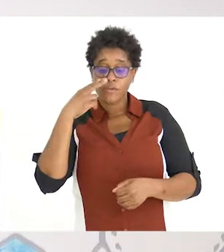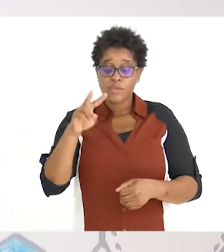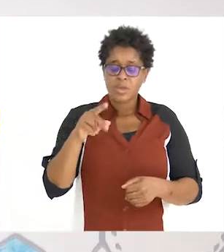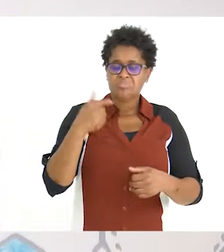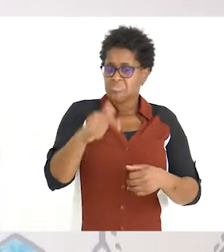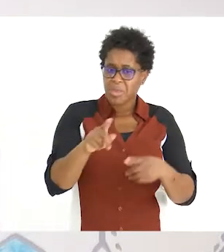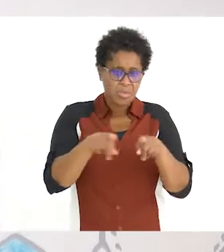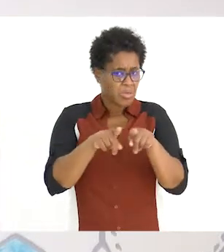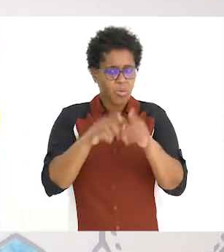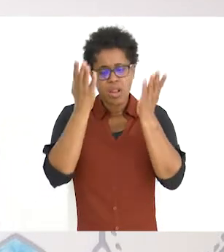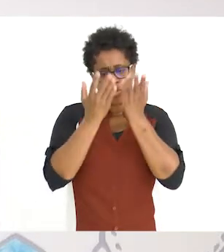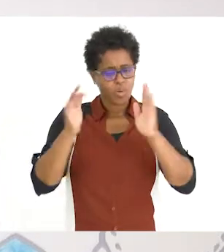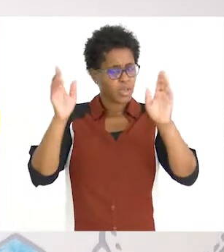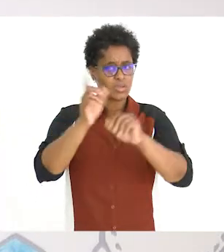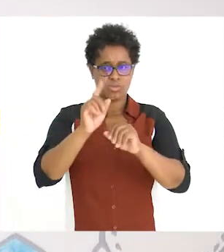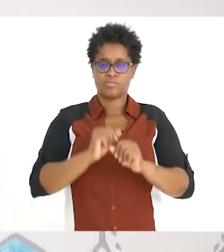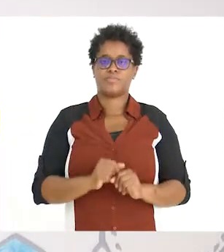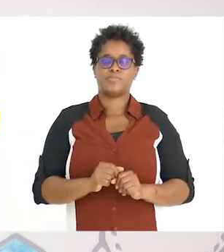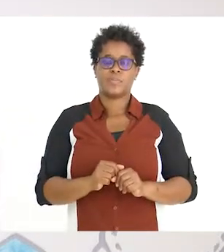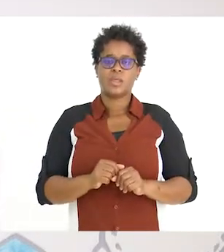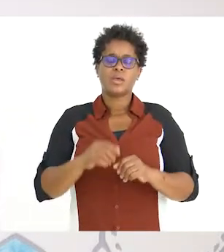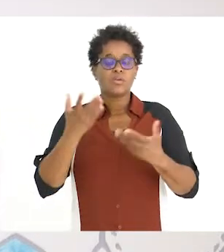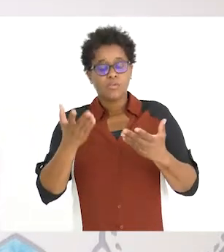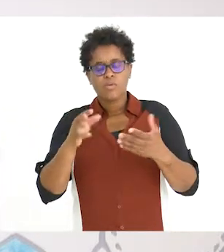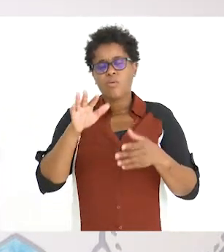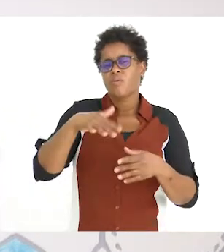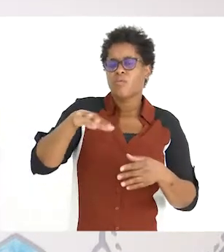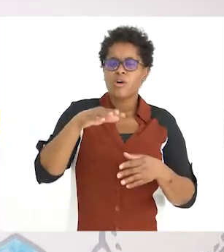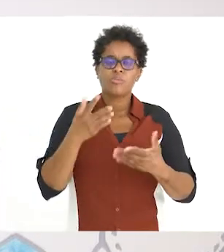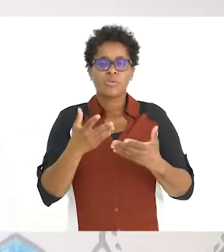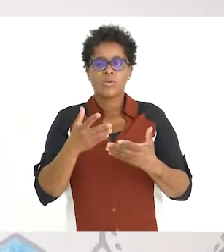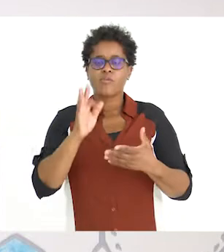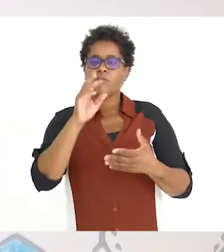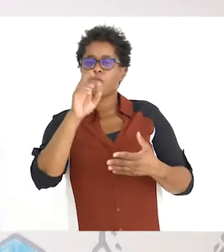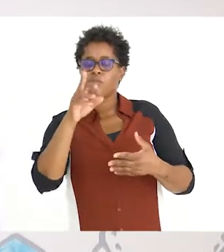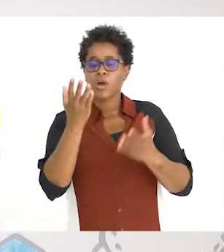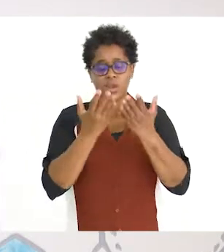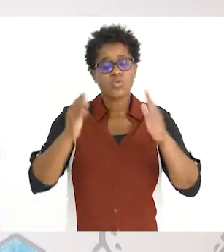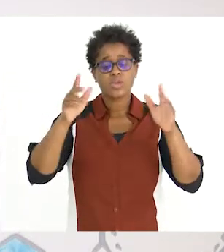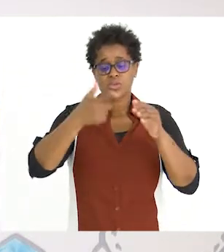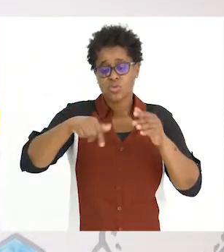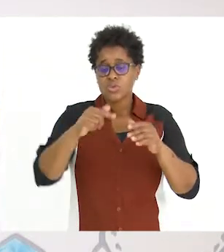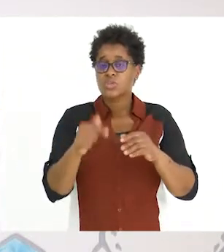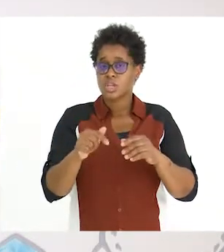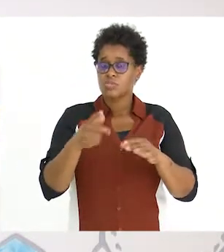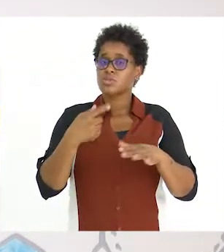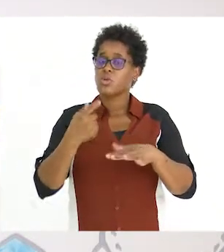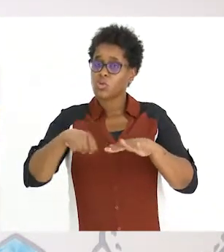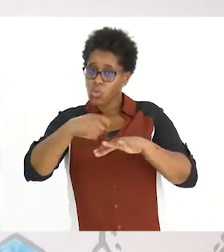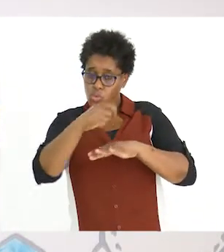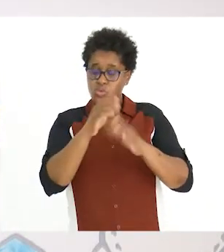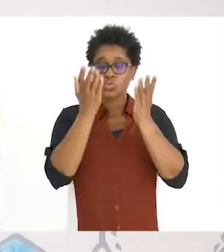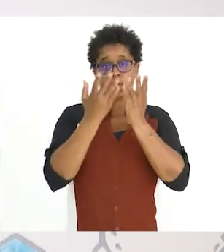mesma natureza. Conforme for a natureza, assim nós temos fatores de produção, que são os recursos